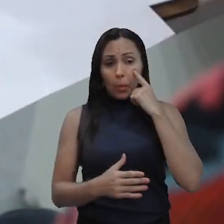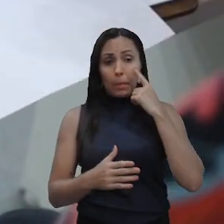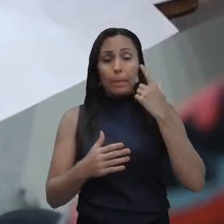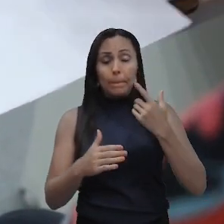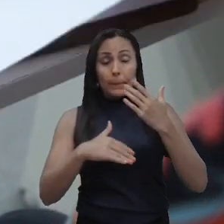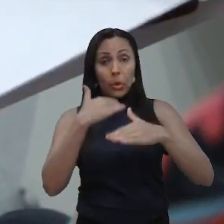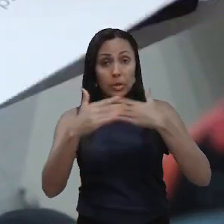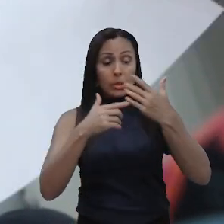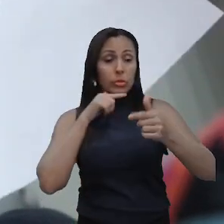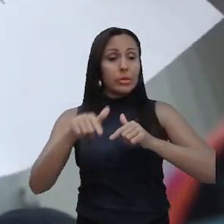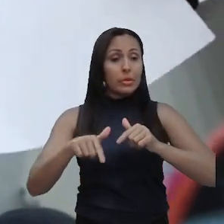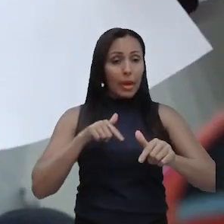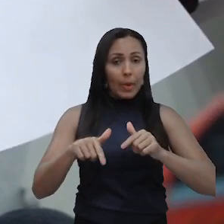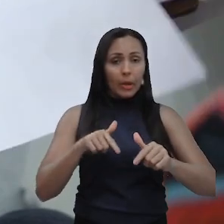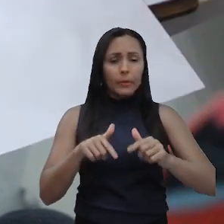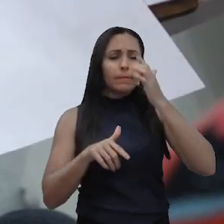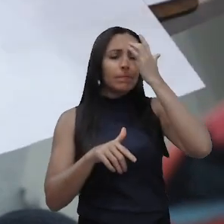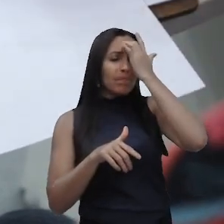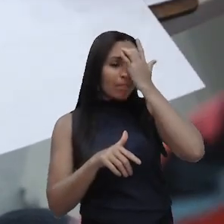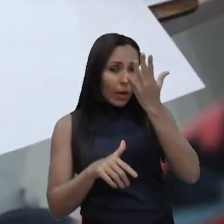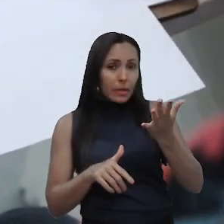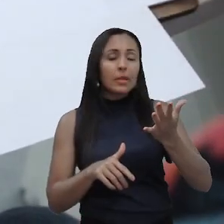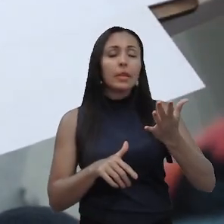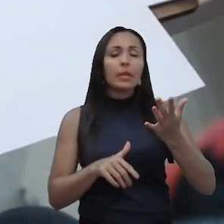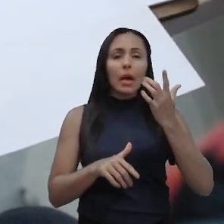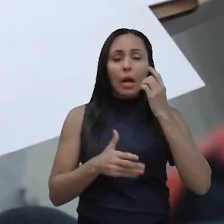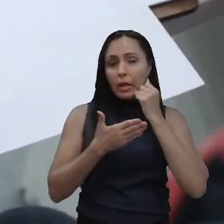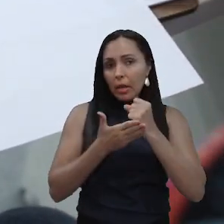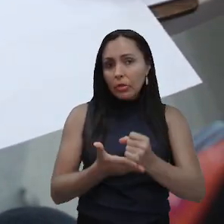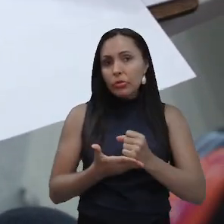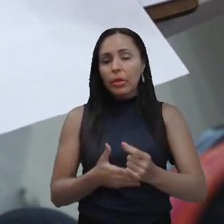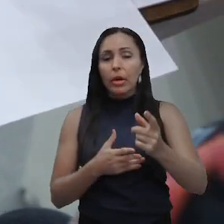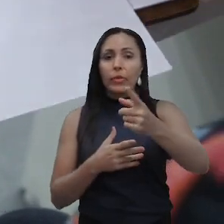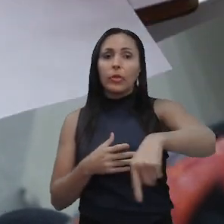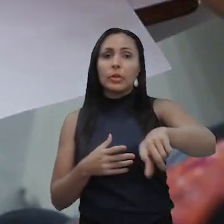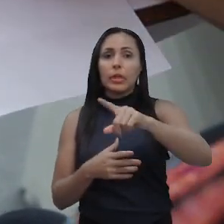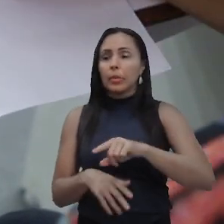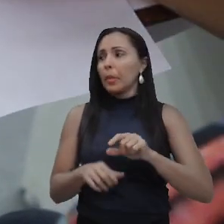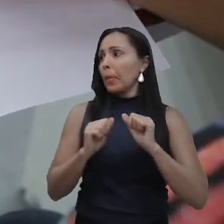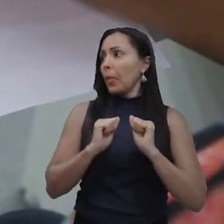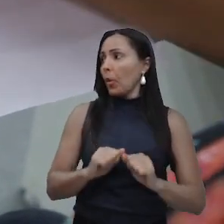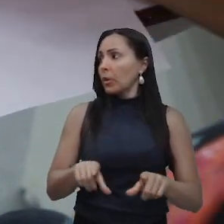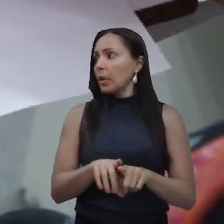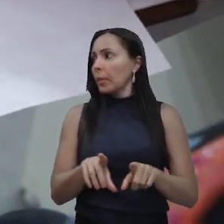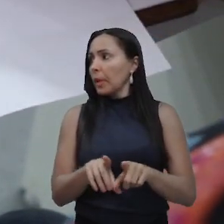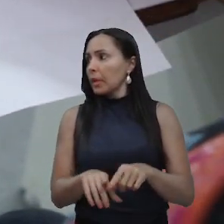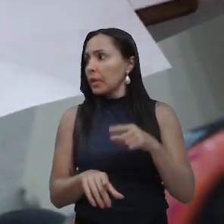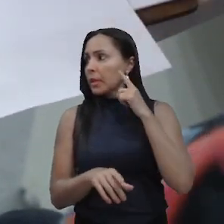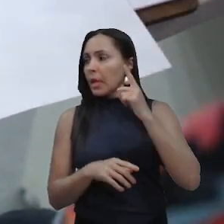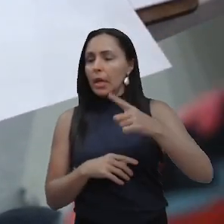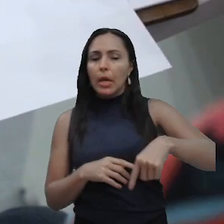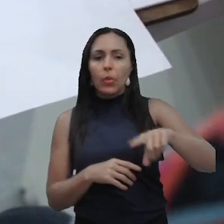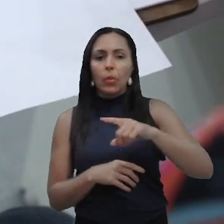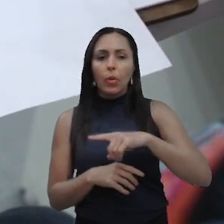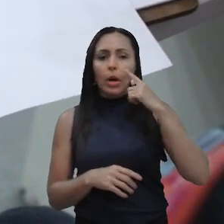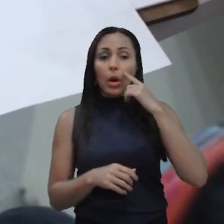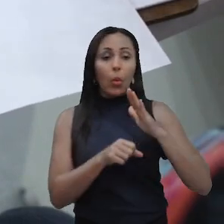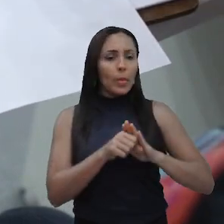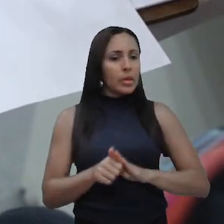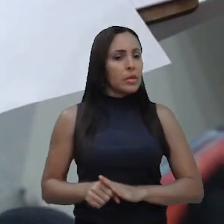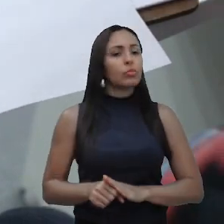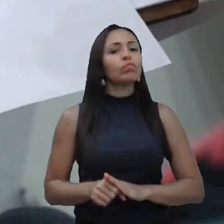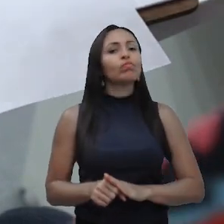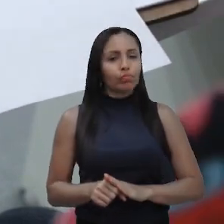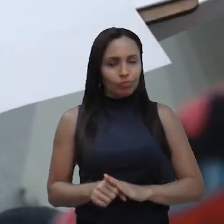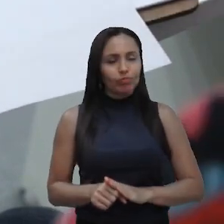um negócio que vai facilitar, um negócio que vai ajudar muito, mas ele pode também ser uma opressão, ou seja,